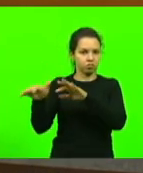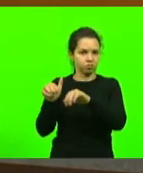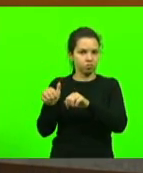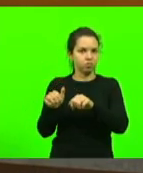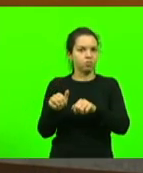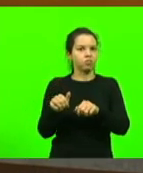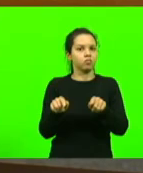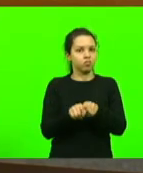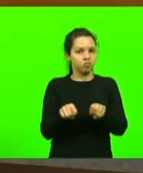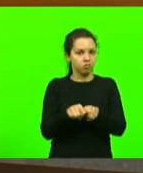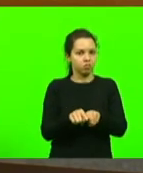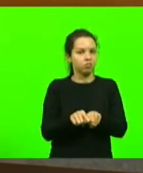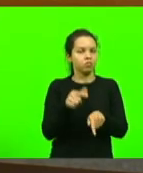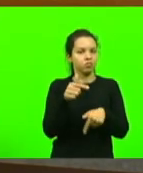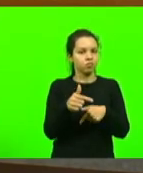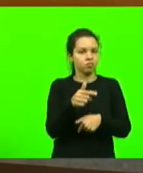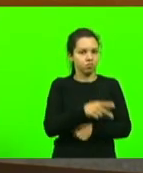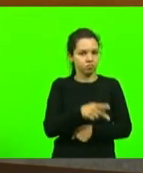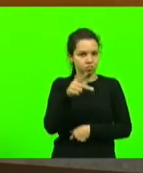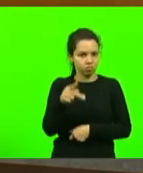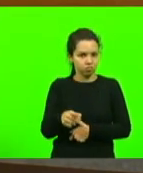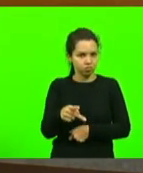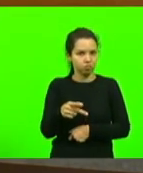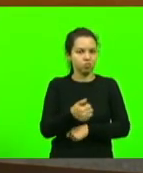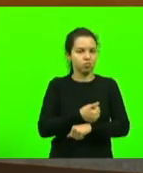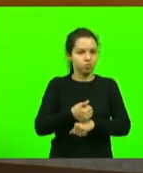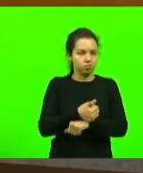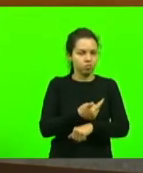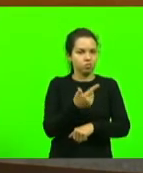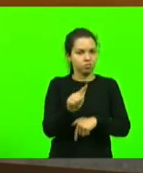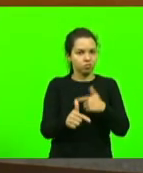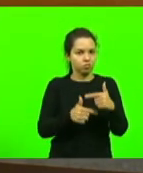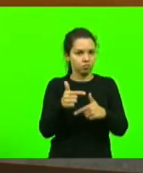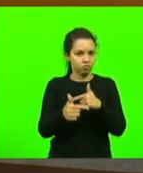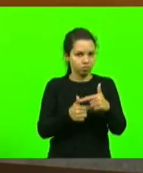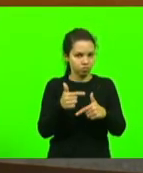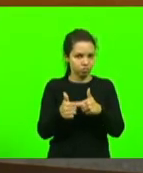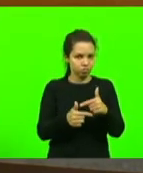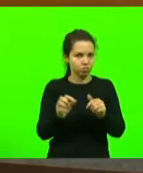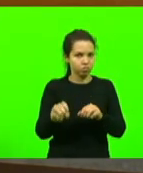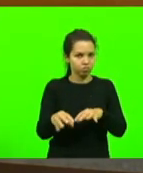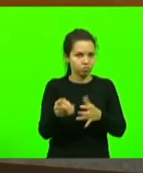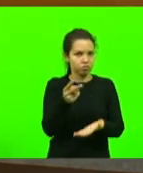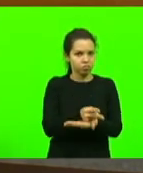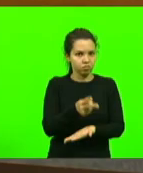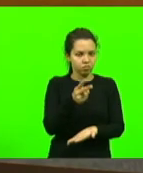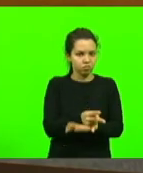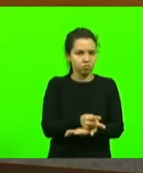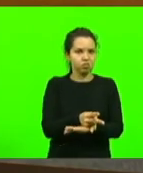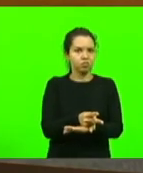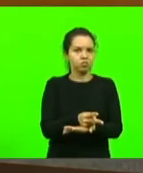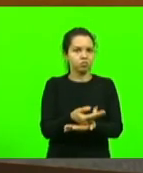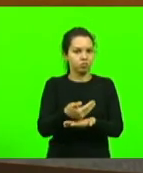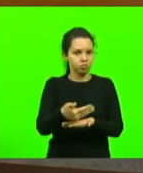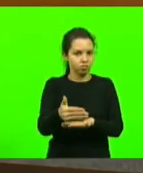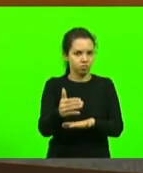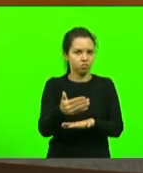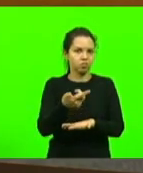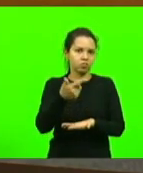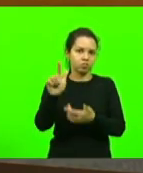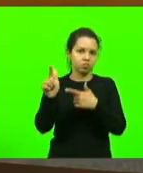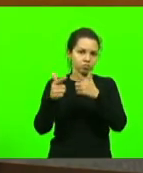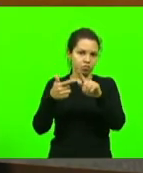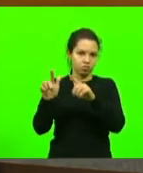profissionais professores e outros trabalhadores da educação efetivos e irão para outras